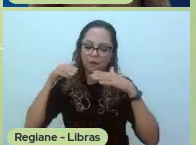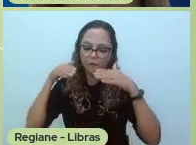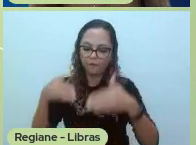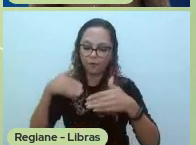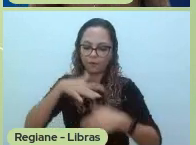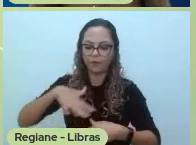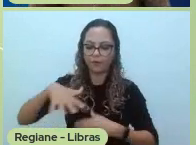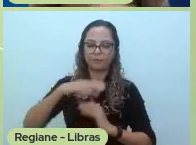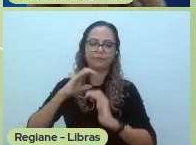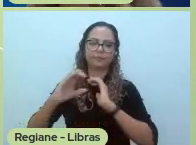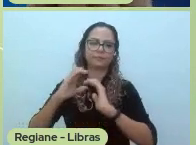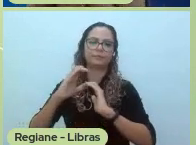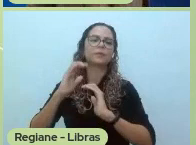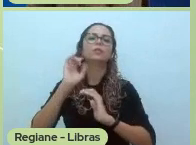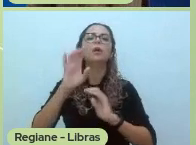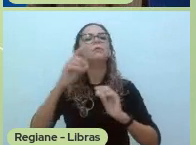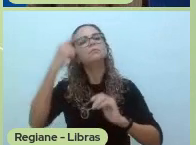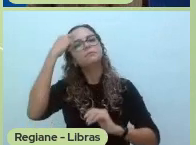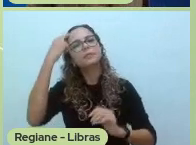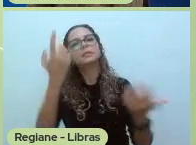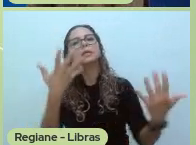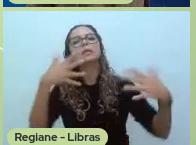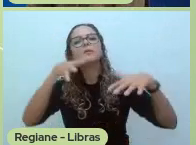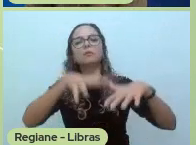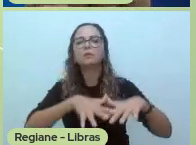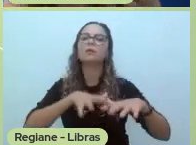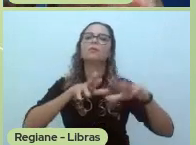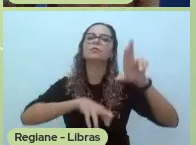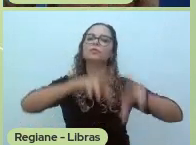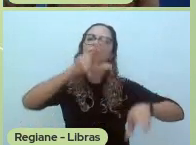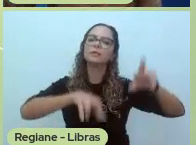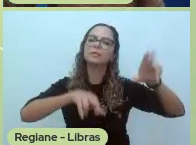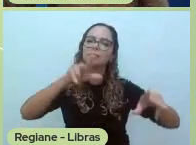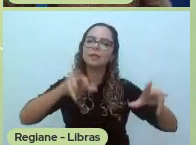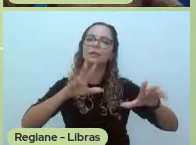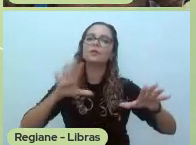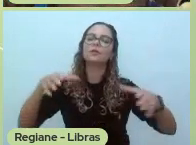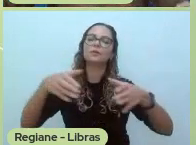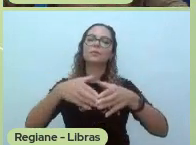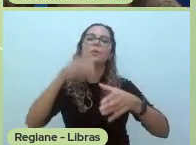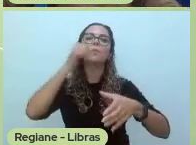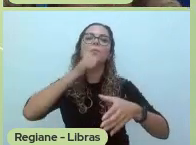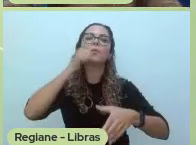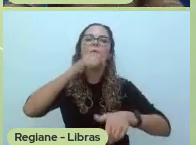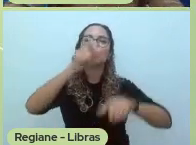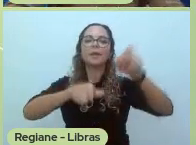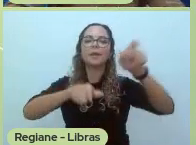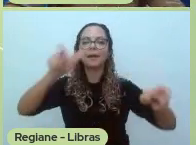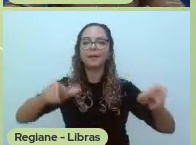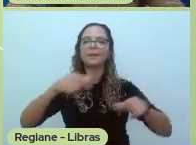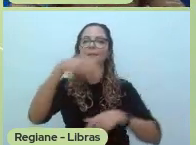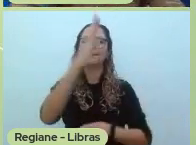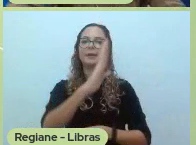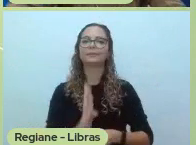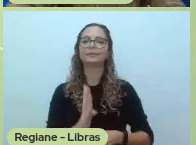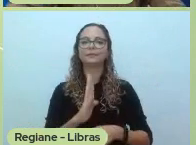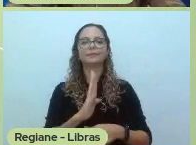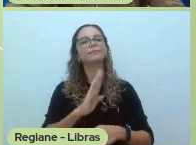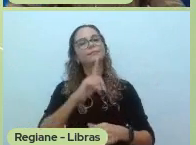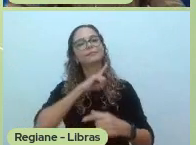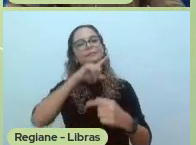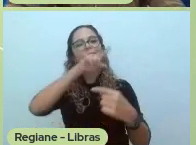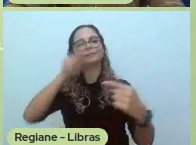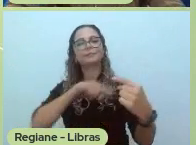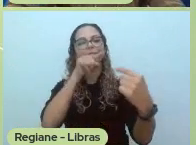agenda especificamente tem pautado o grupo Mulheres do Brasil, que tem justamente esse propósito, mas como